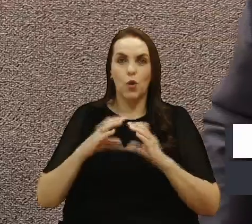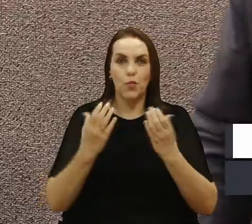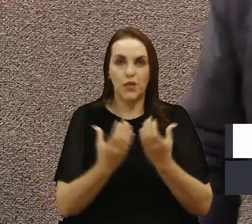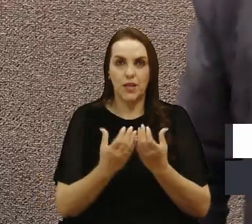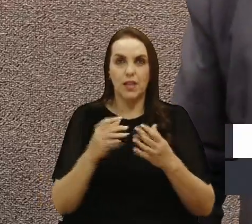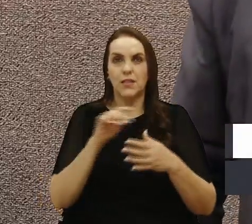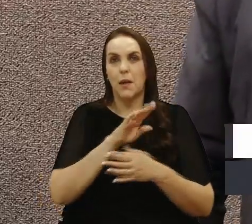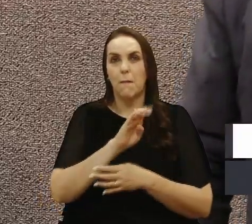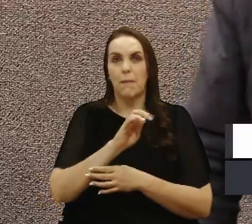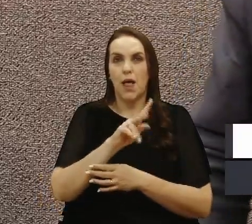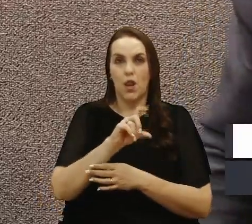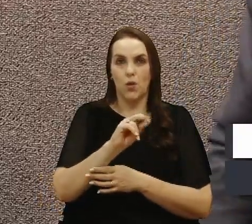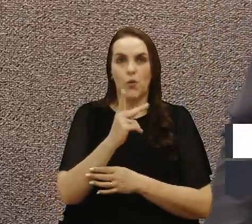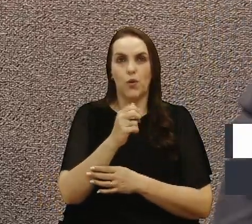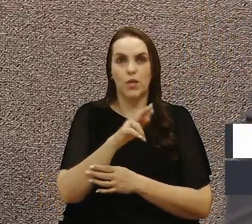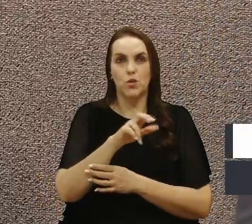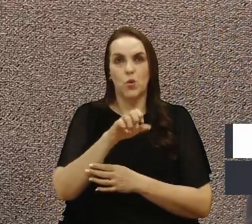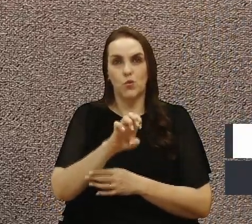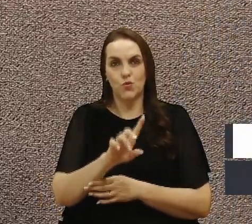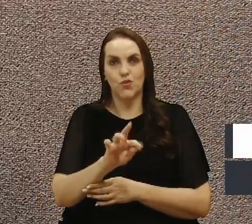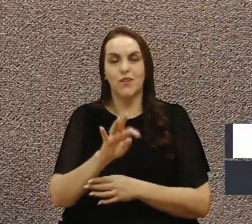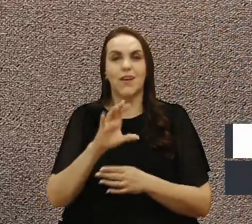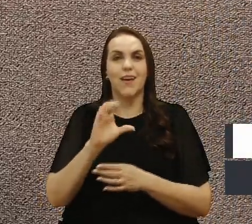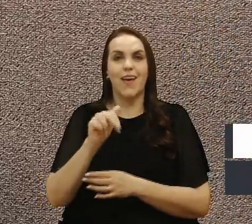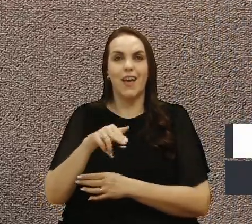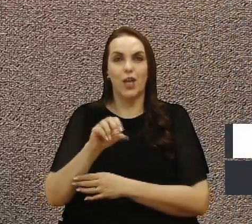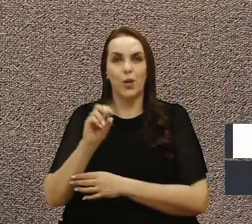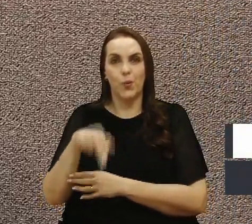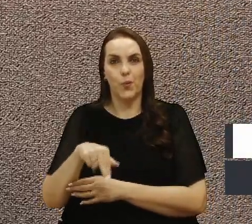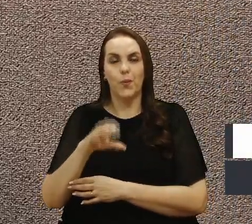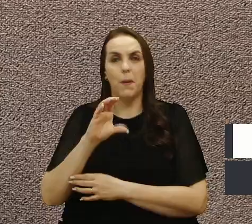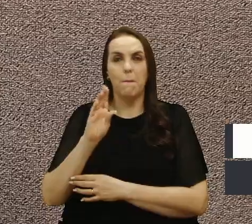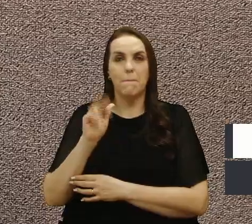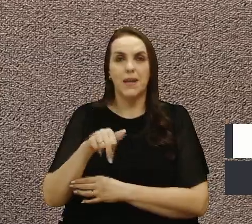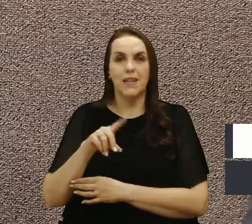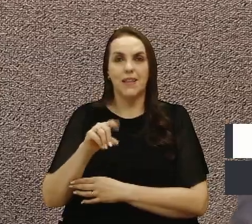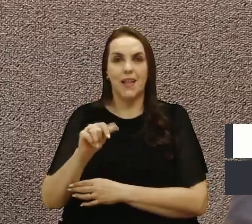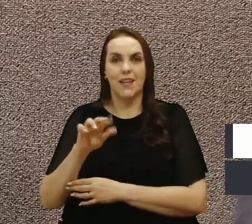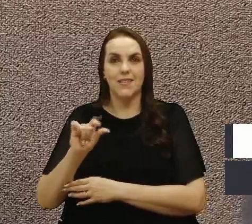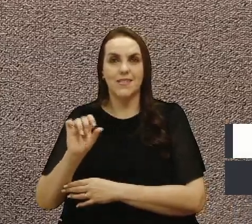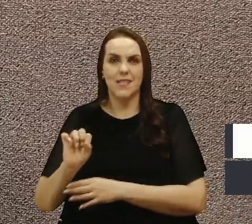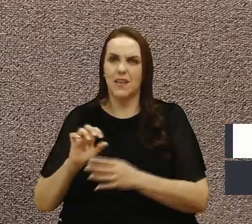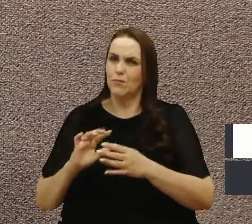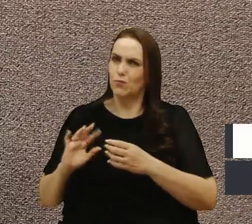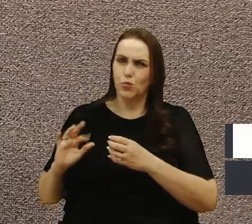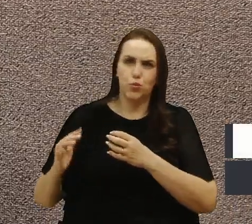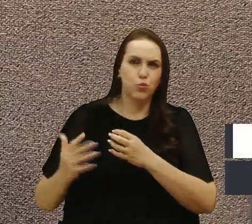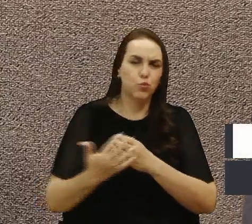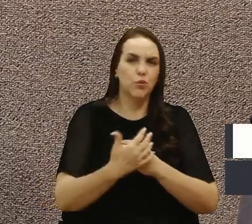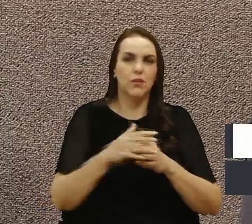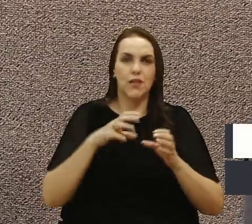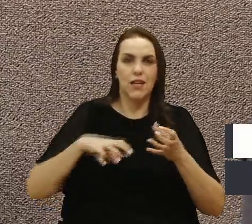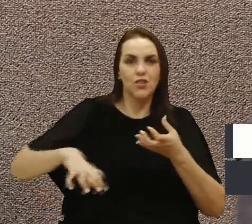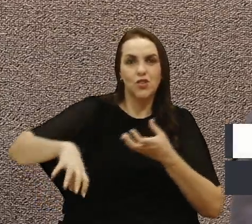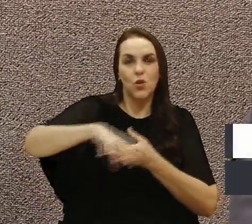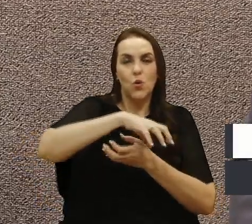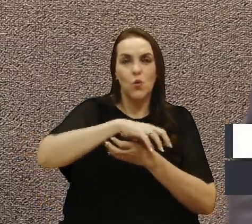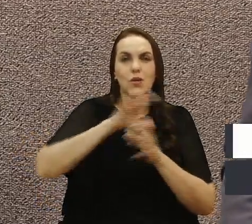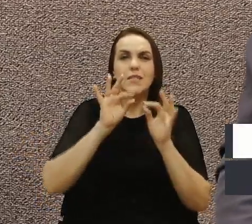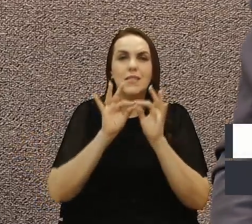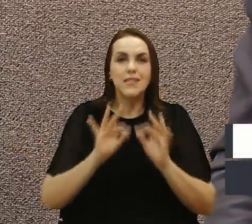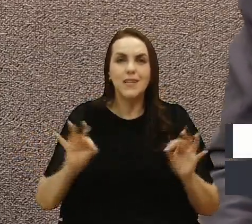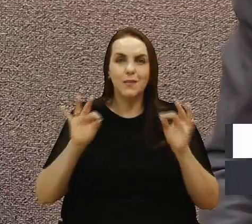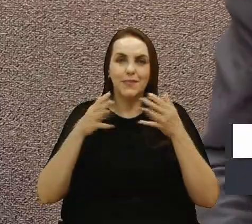Brandalize, Pedancino, toda aquela região. Que a sua simpatia, que seu jeito simples se estenda a todas